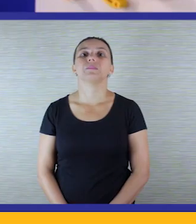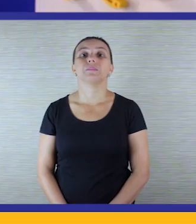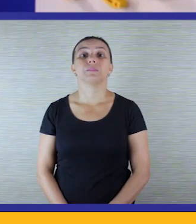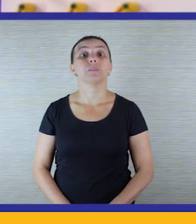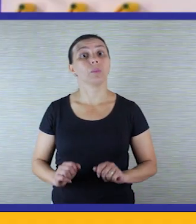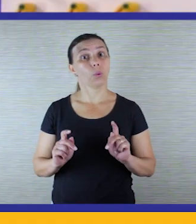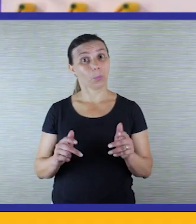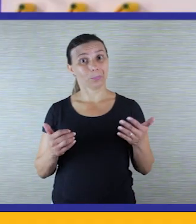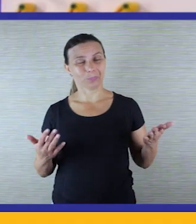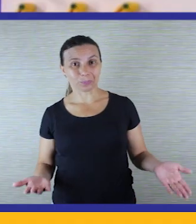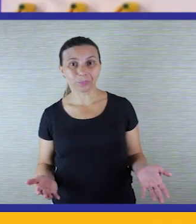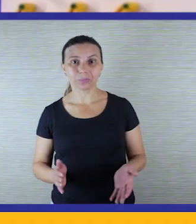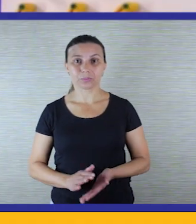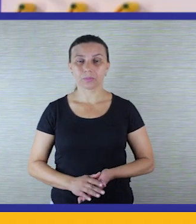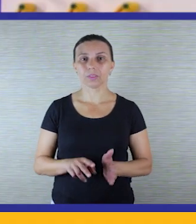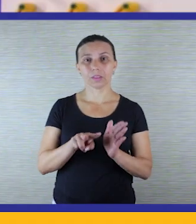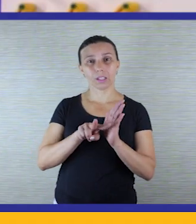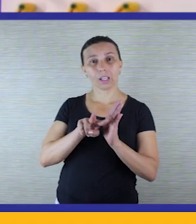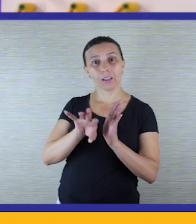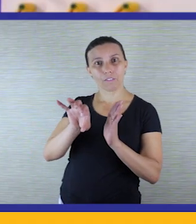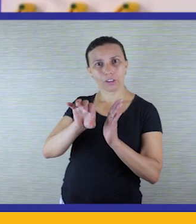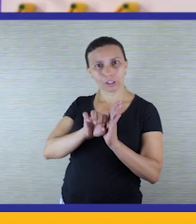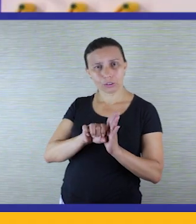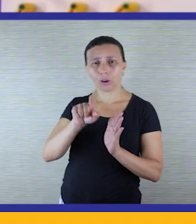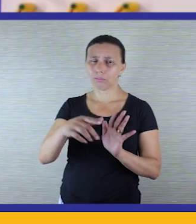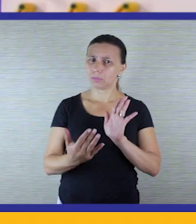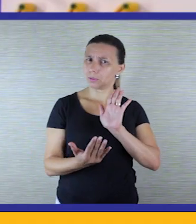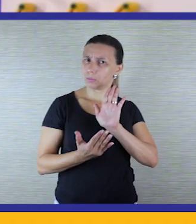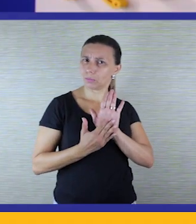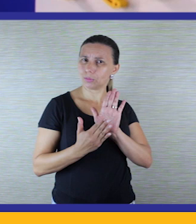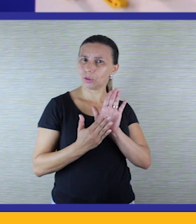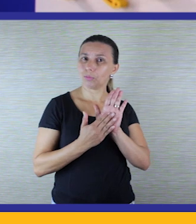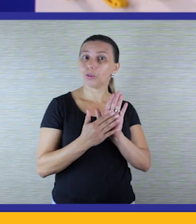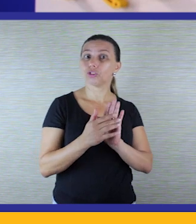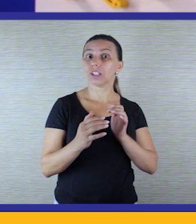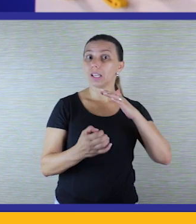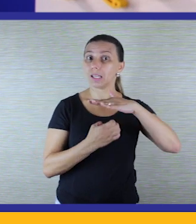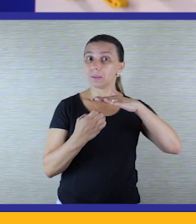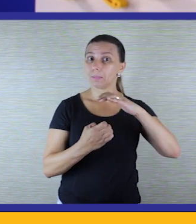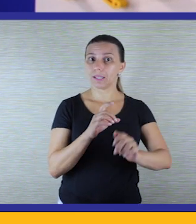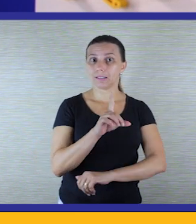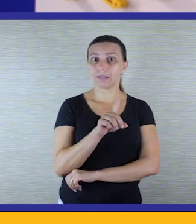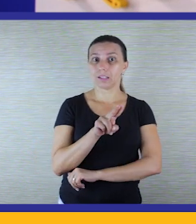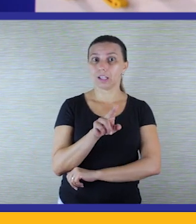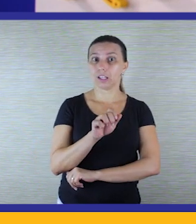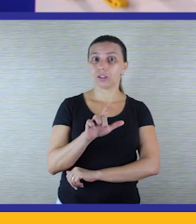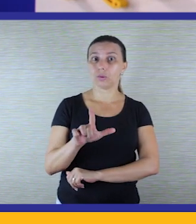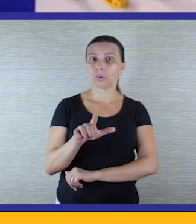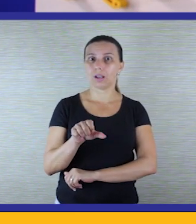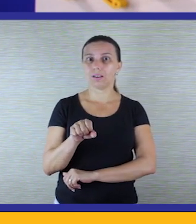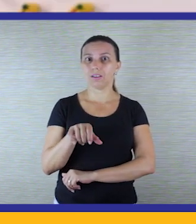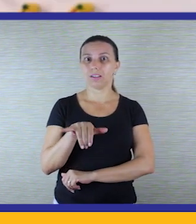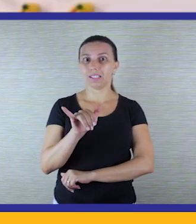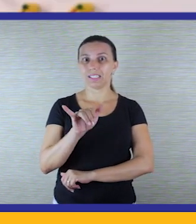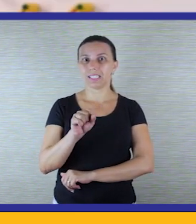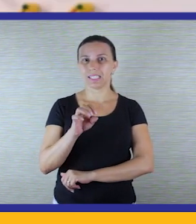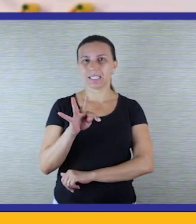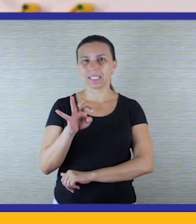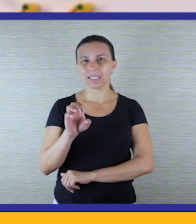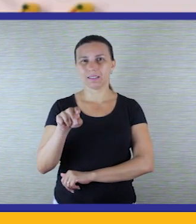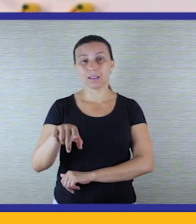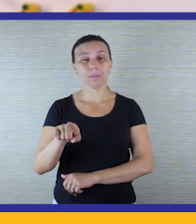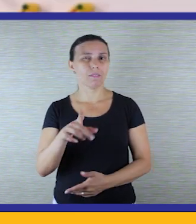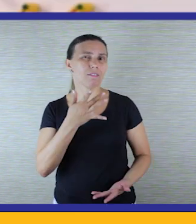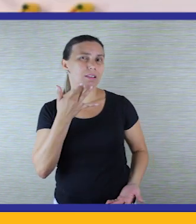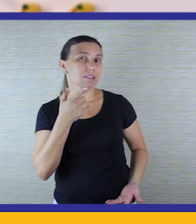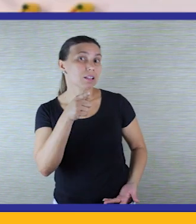Muito bem, pessoal. O manual audiovisual faz parte da nova proposta da Dual System de dinamizar o suporte aos usuários do Kit Ato. Nossa intenção